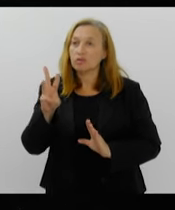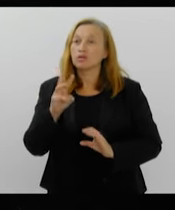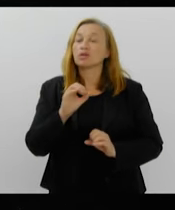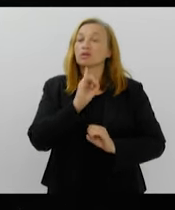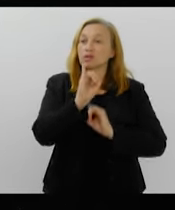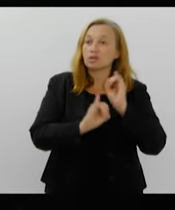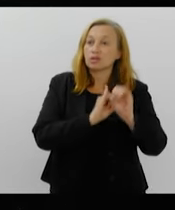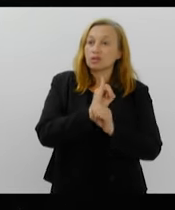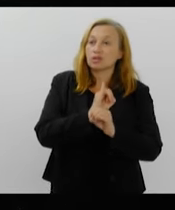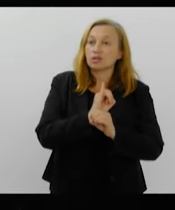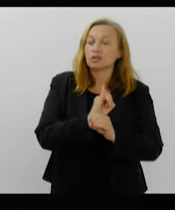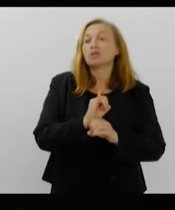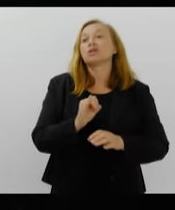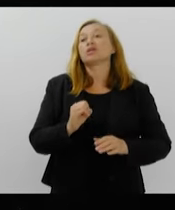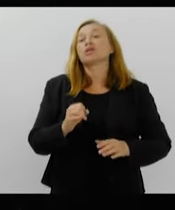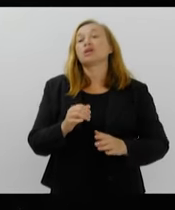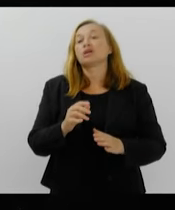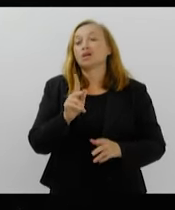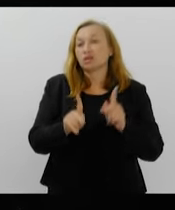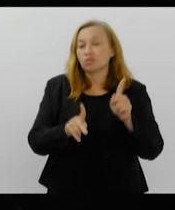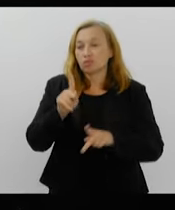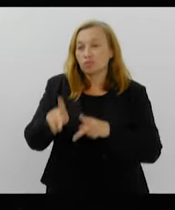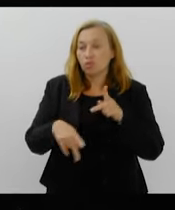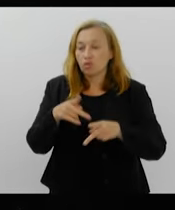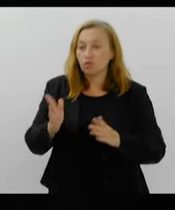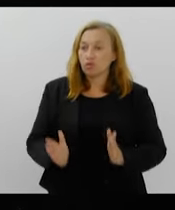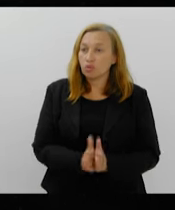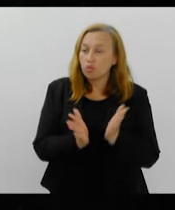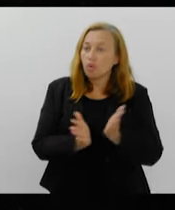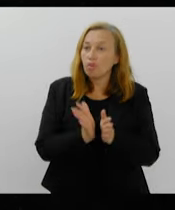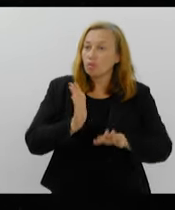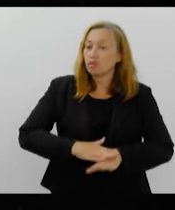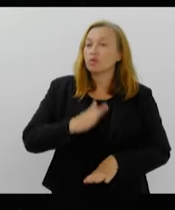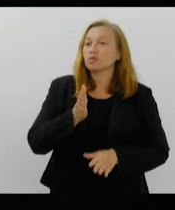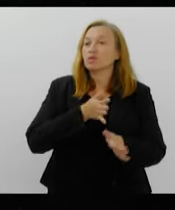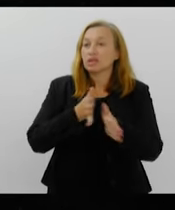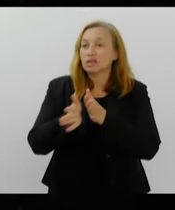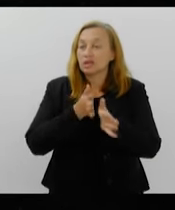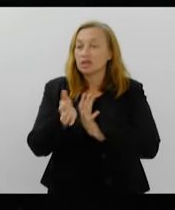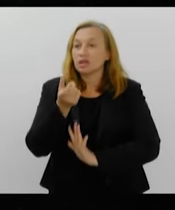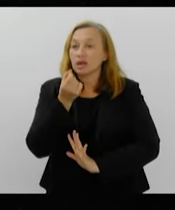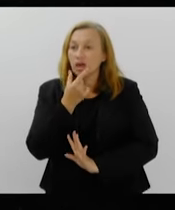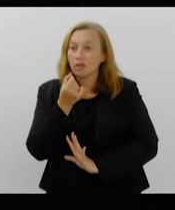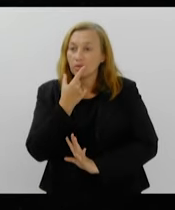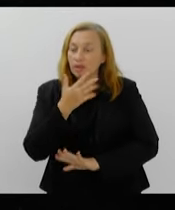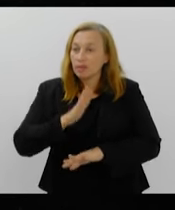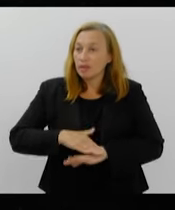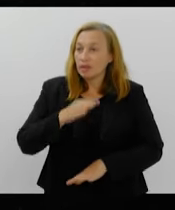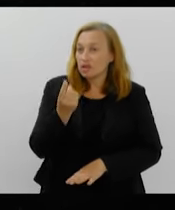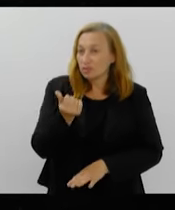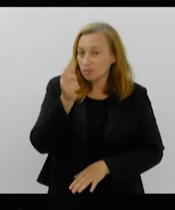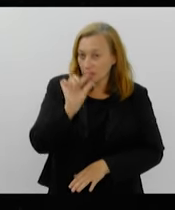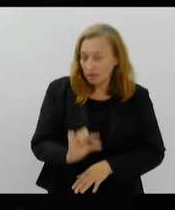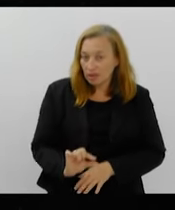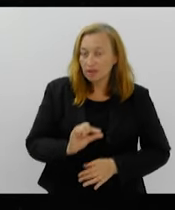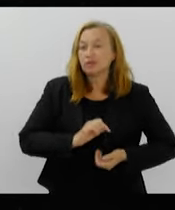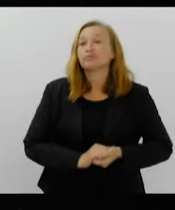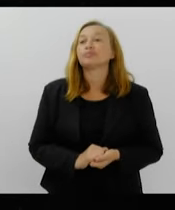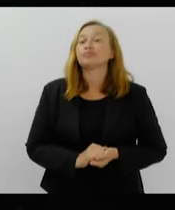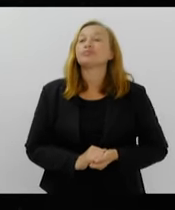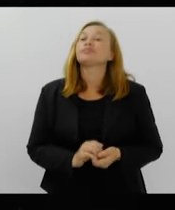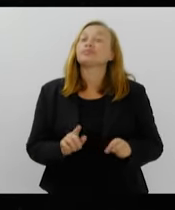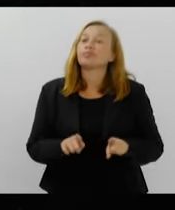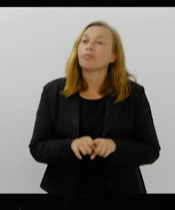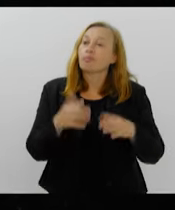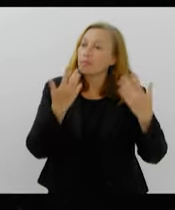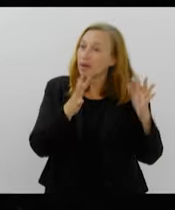pessoas mais empobrecidas possam ter acesso à medicação de maneira mais barata além de